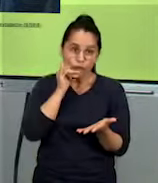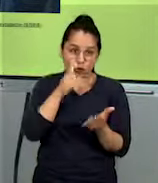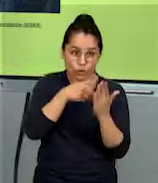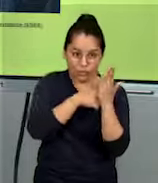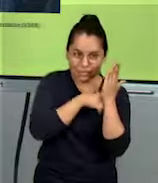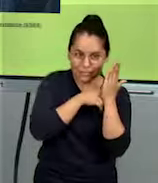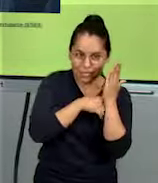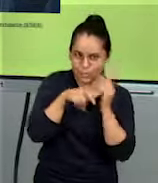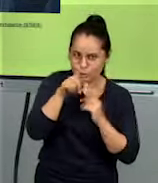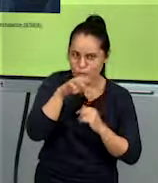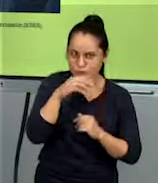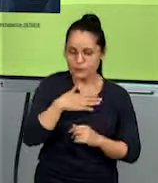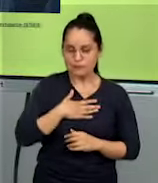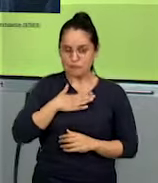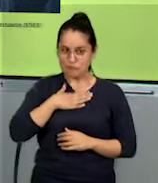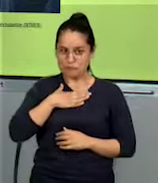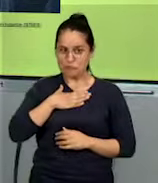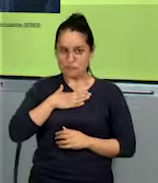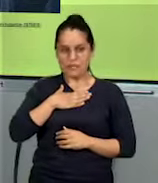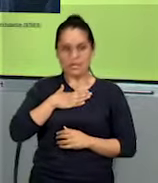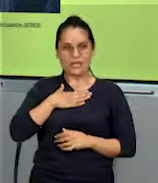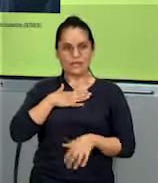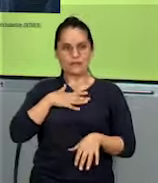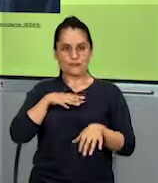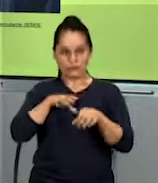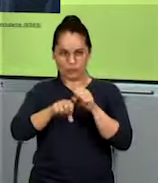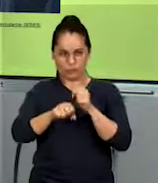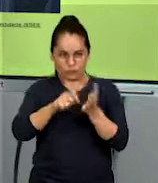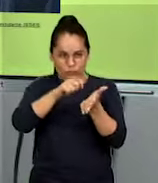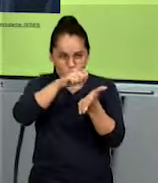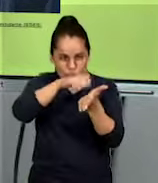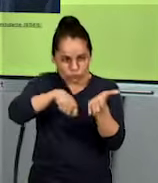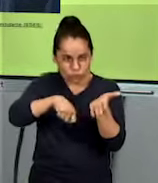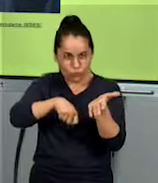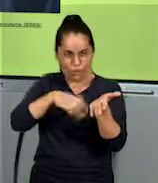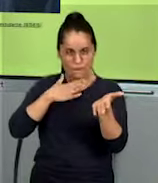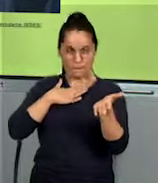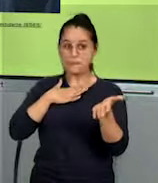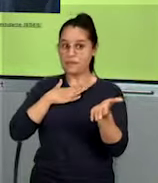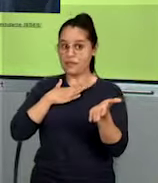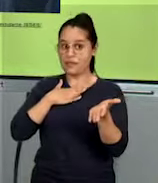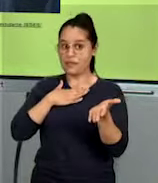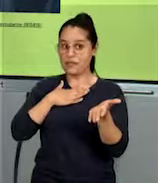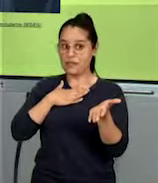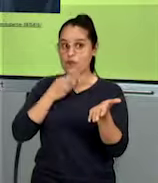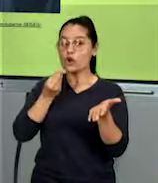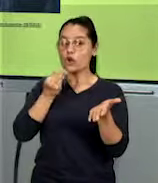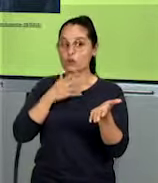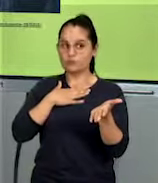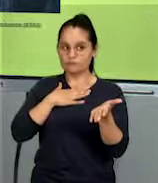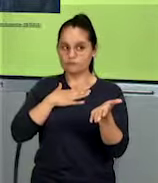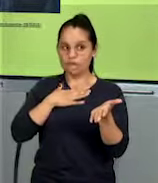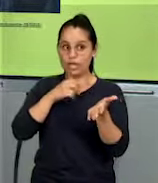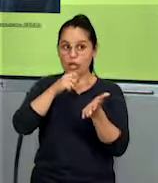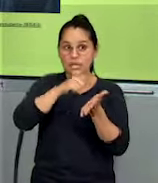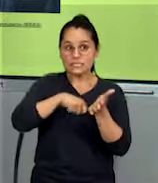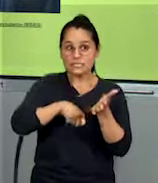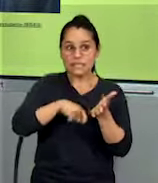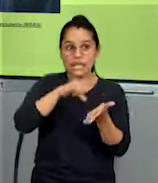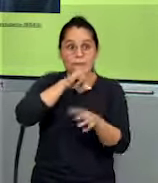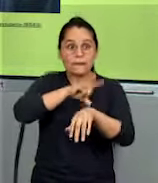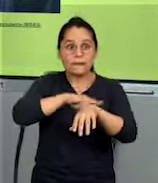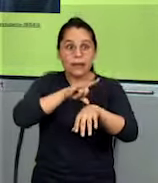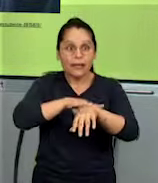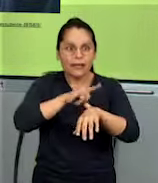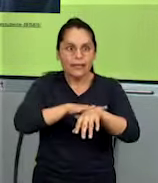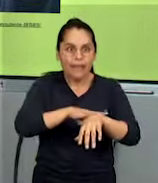para vocês. A minha colação de grau, essa parte da formatura que a gente assina a ata, eu assinei dentro de um banheiro,